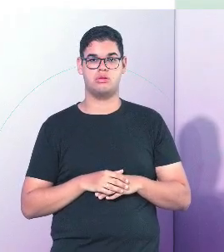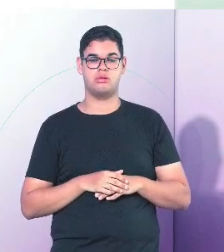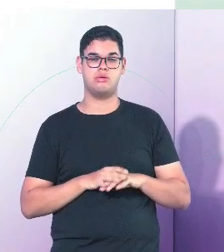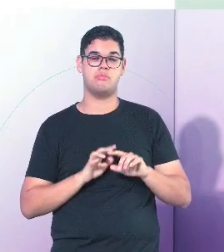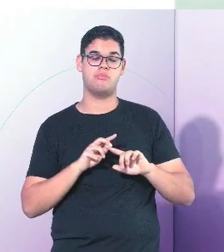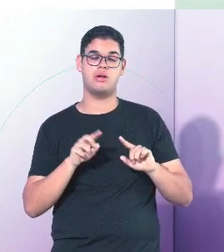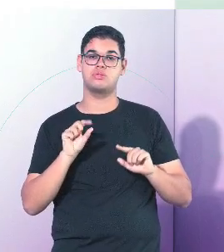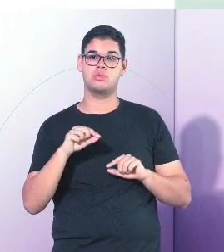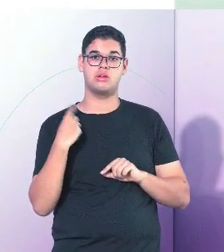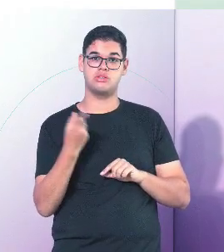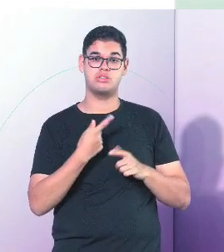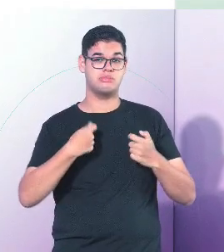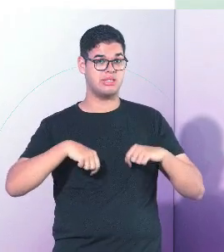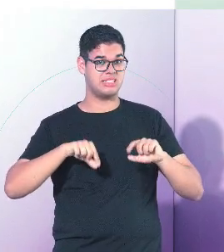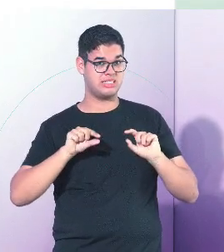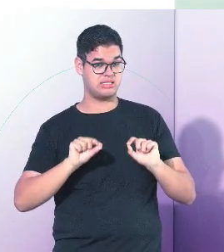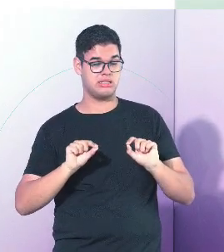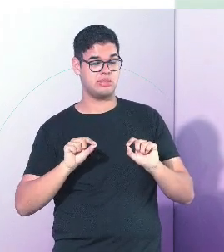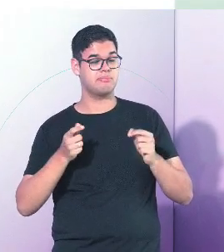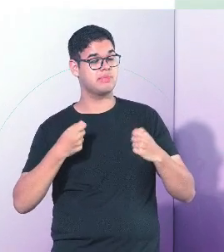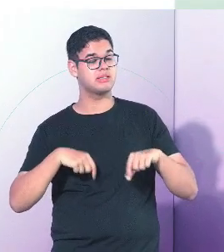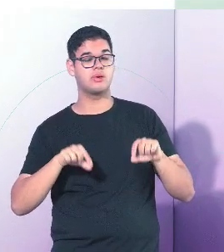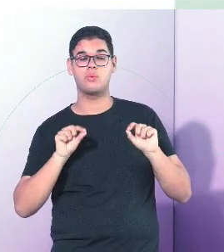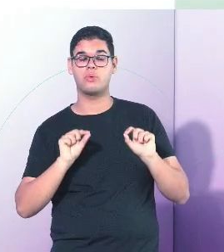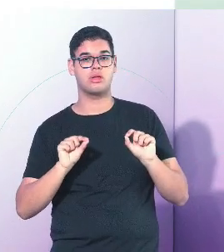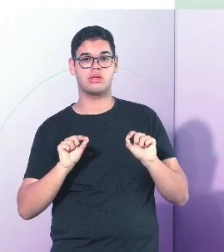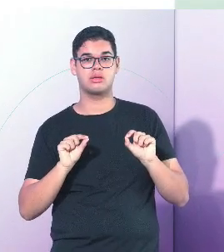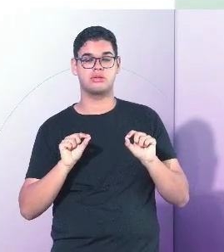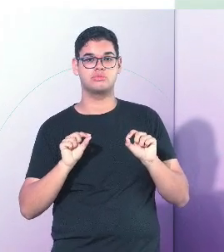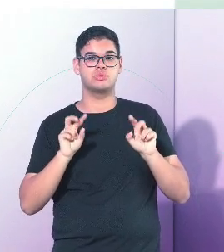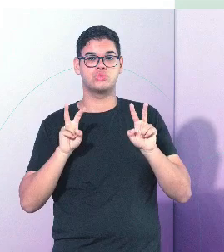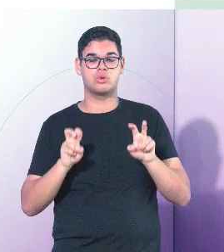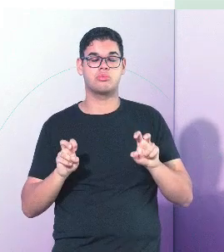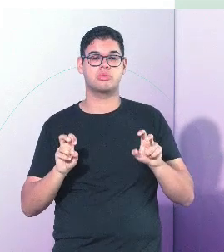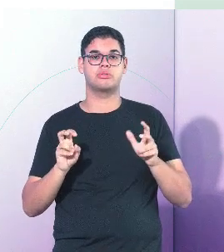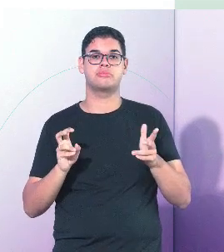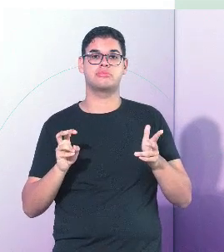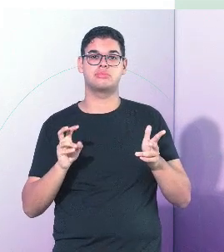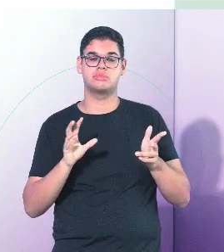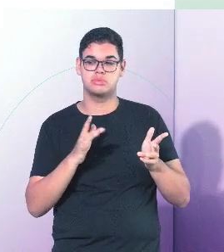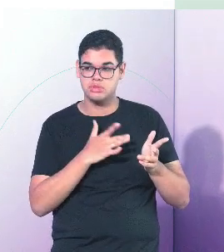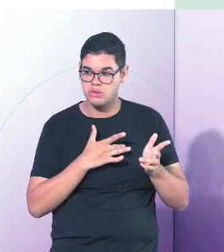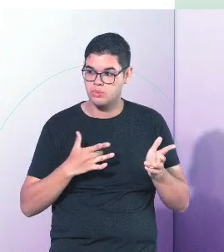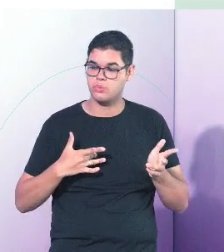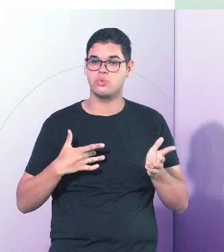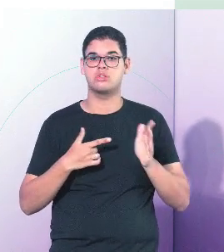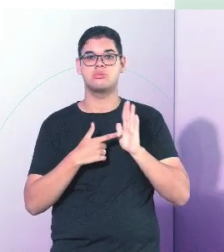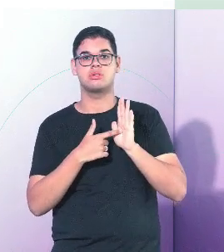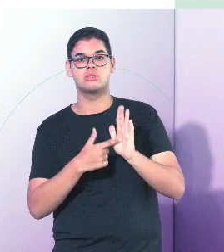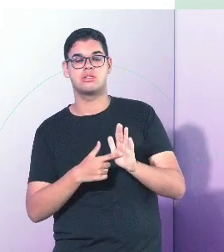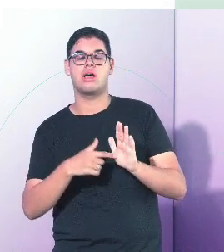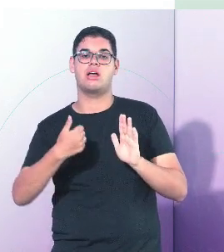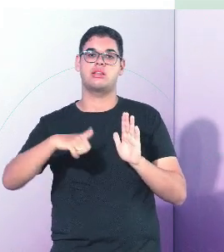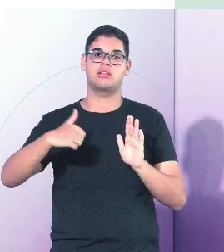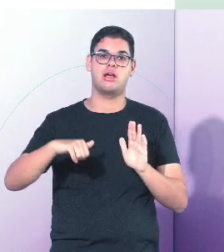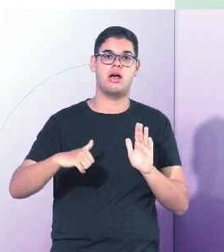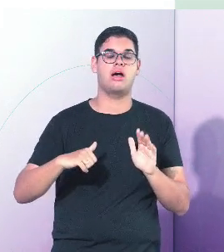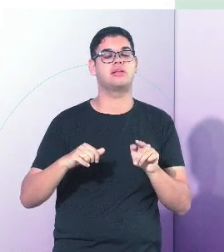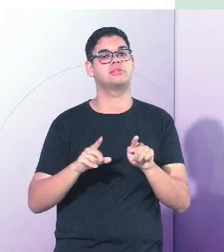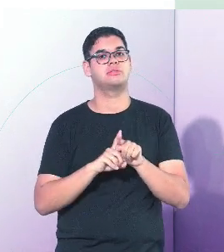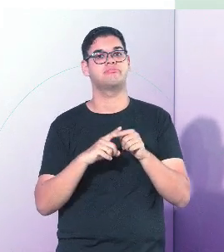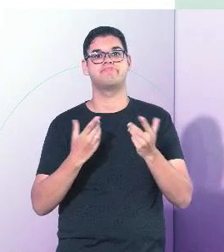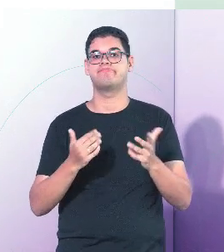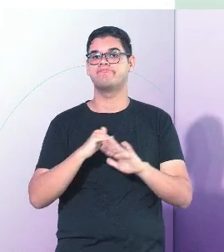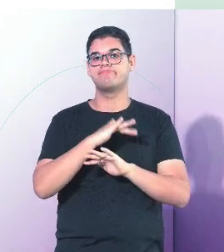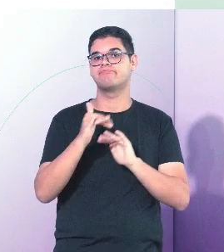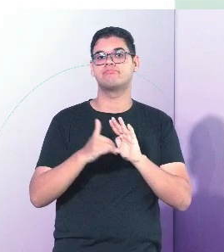a gente precisa fazer aquele processo de submissão para o CoSaúde, para que se apresente uma análise de custo-efetividade, impacto orçamentário,